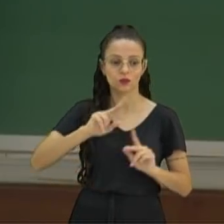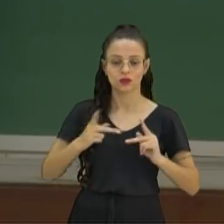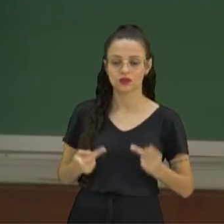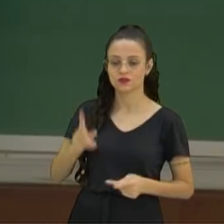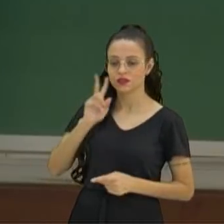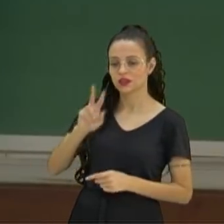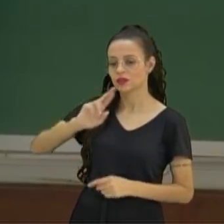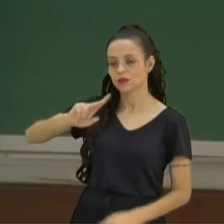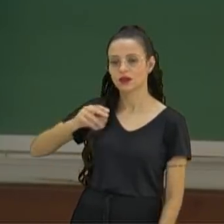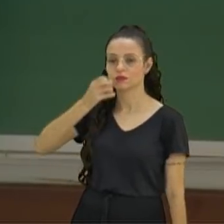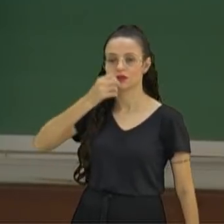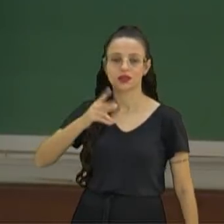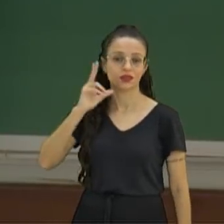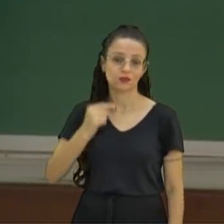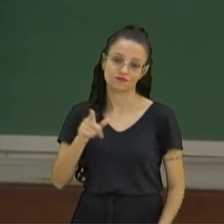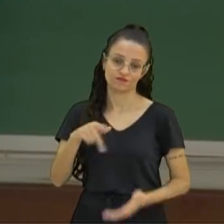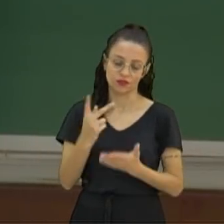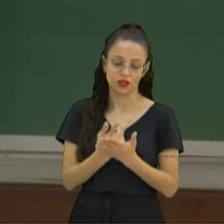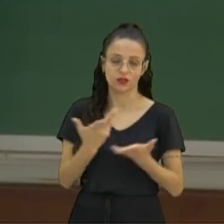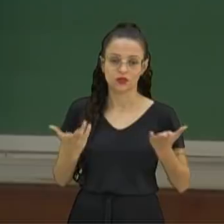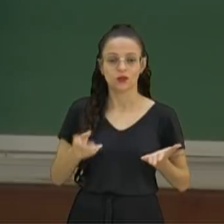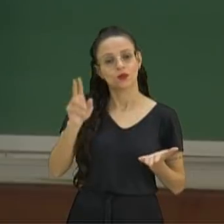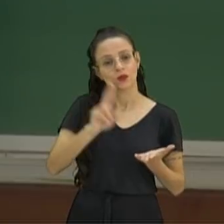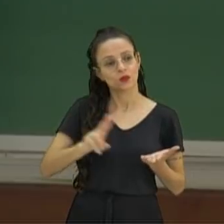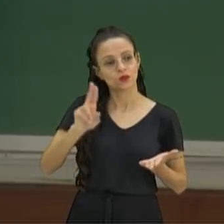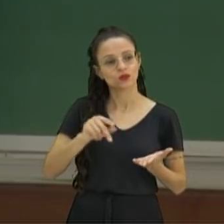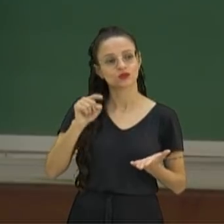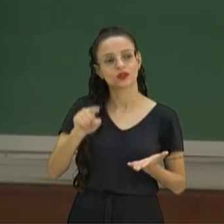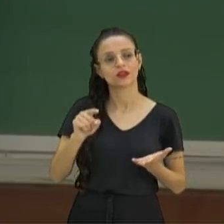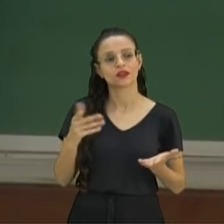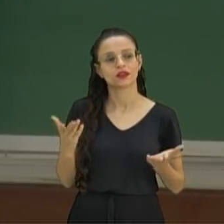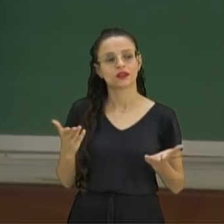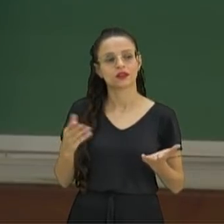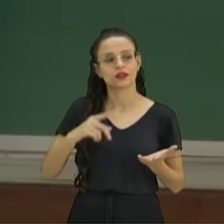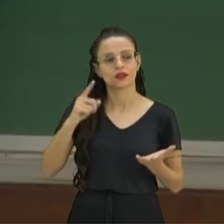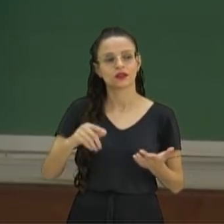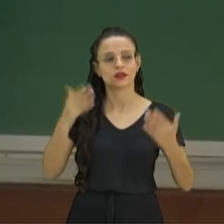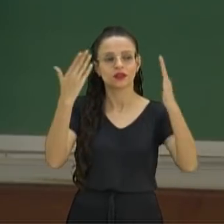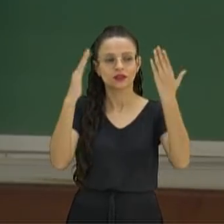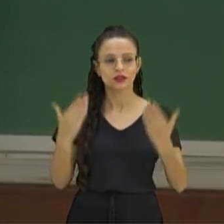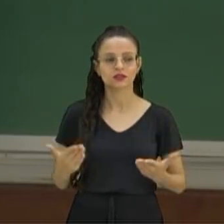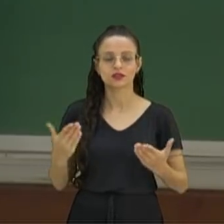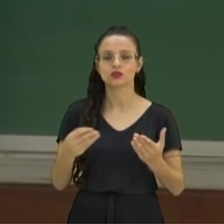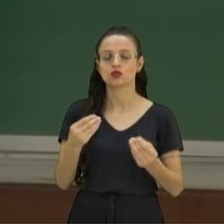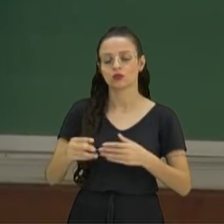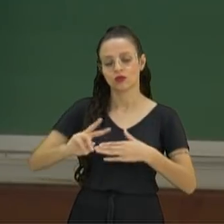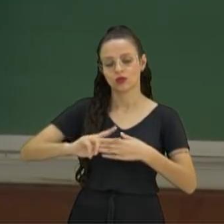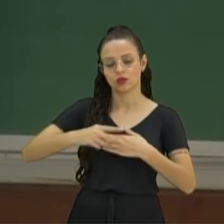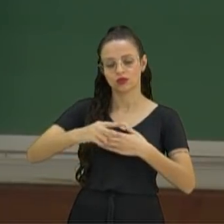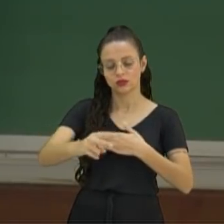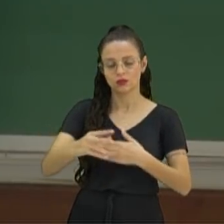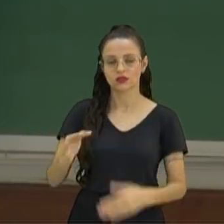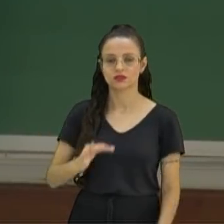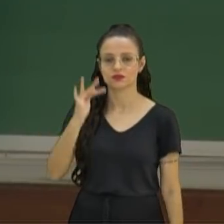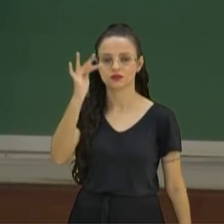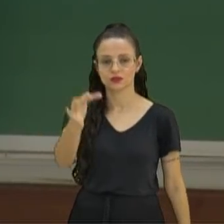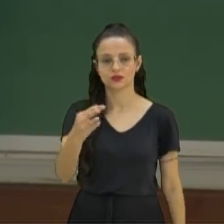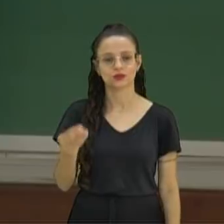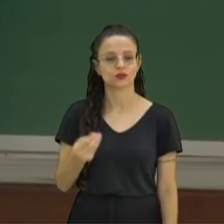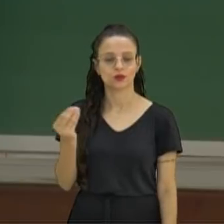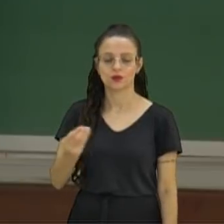seu uso se tornou ali a análise de como vão ser as consequências em relação